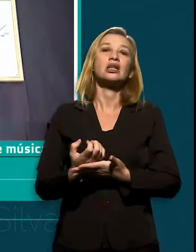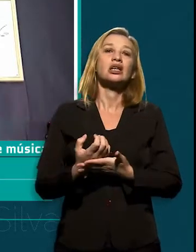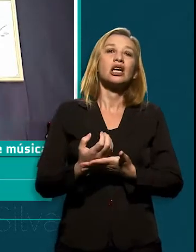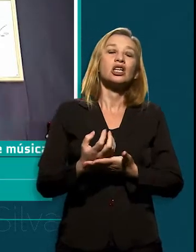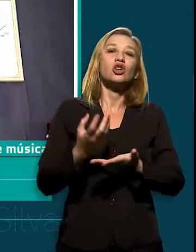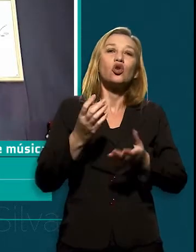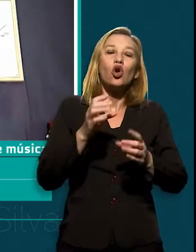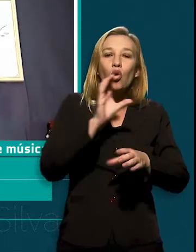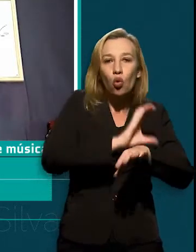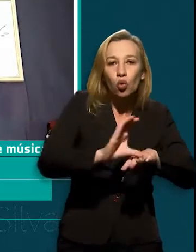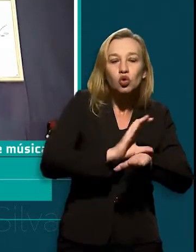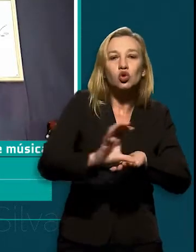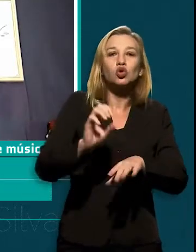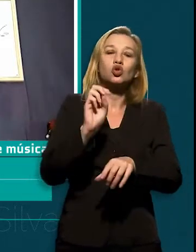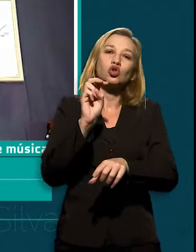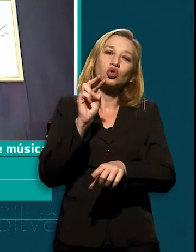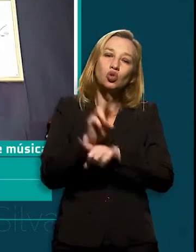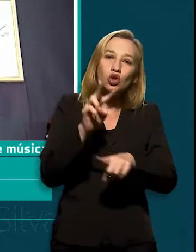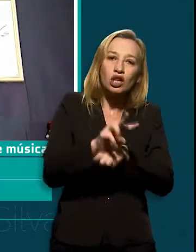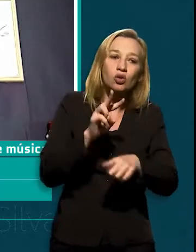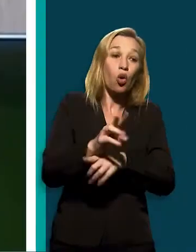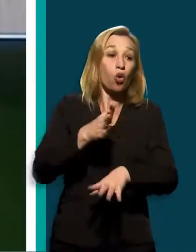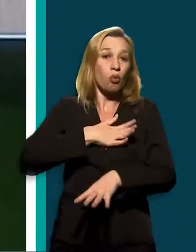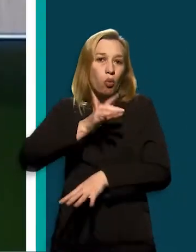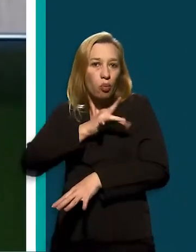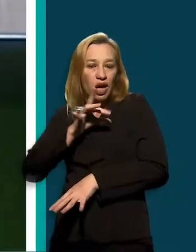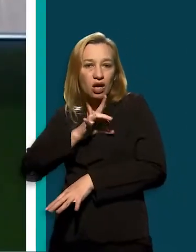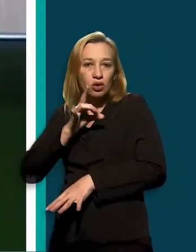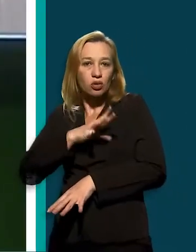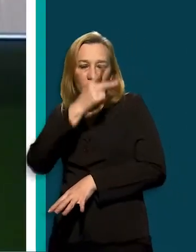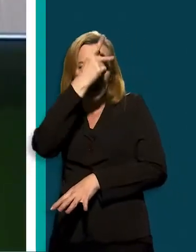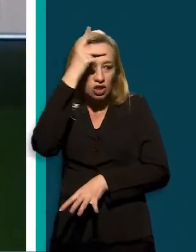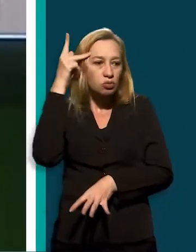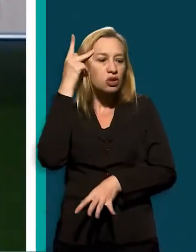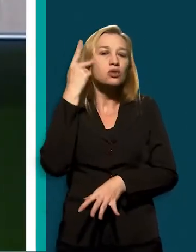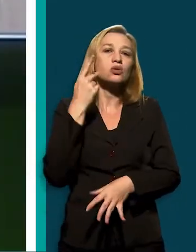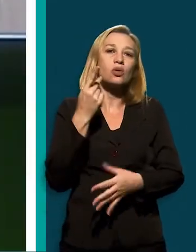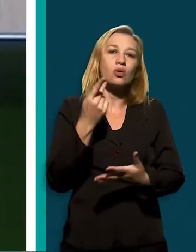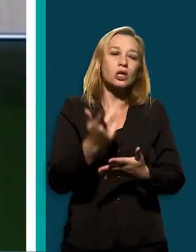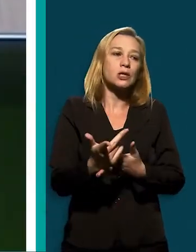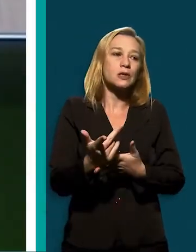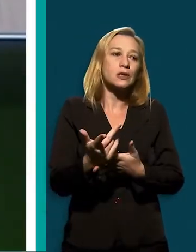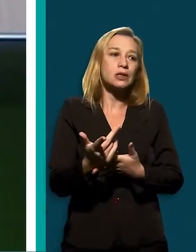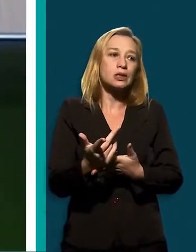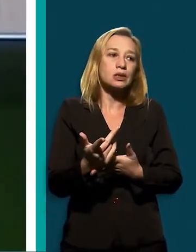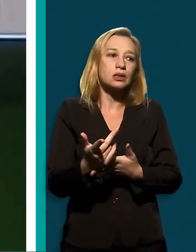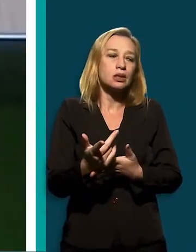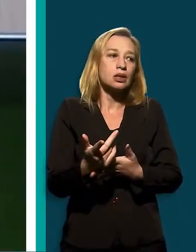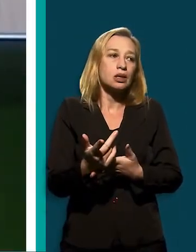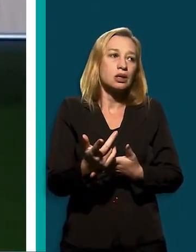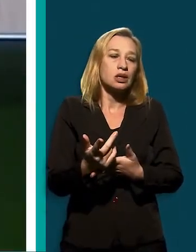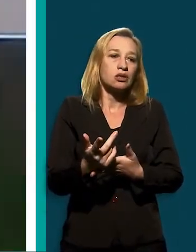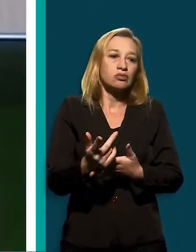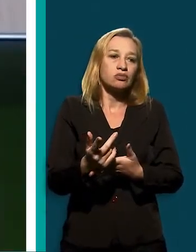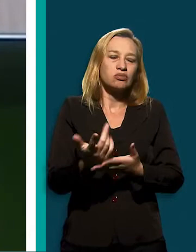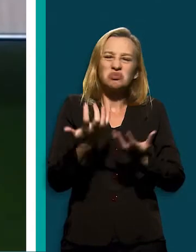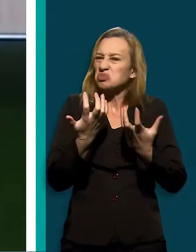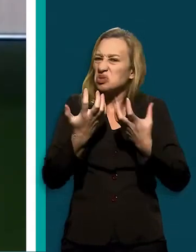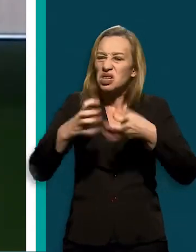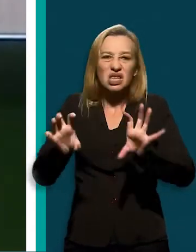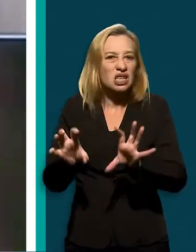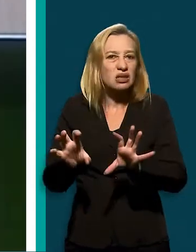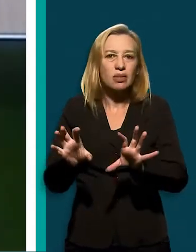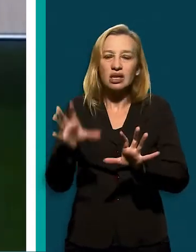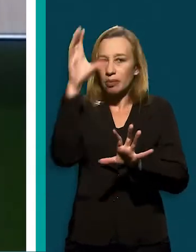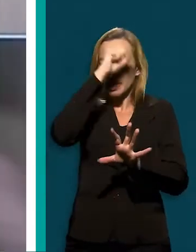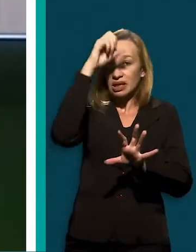home care e curso de cuidador. Então, o meu medo era que os clientes, porque os clientes também ficaram em casa, né, e dispersassem meu